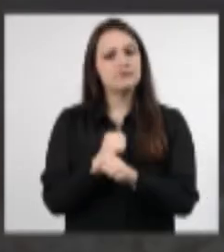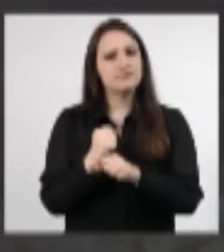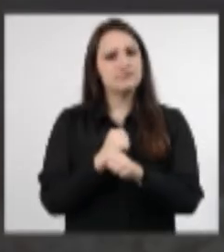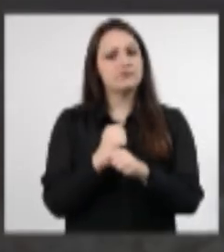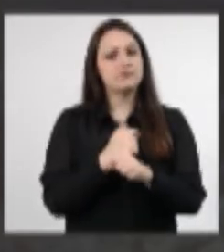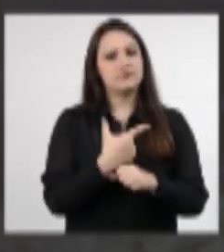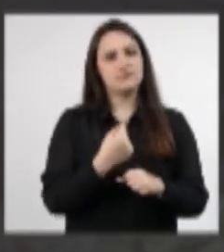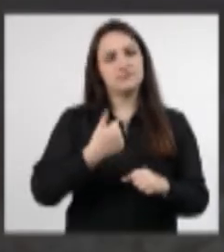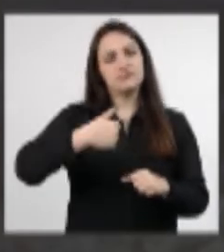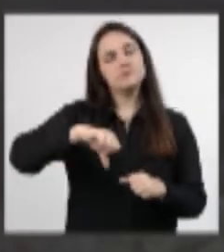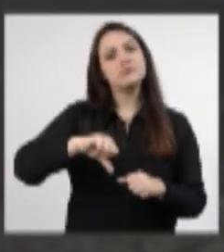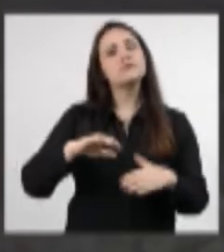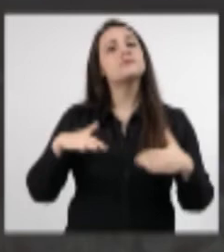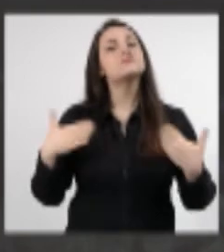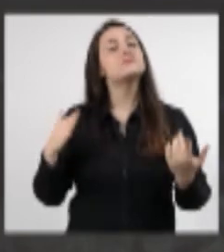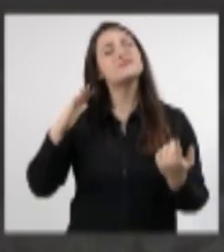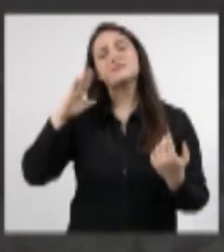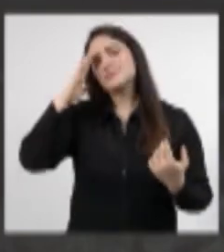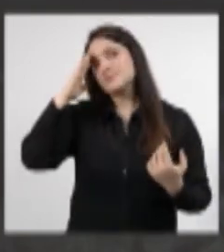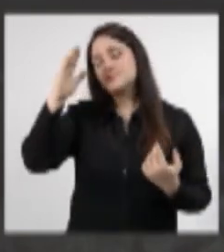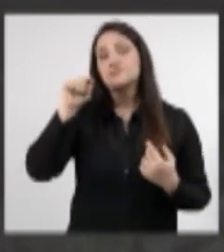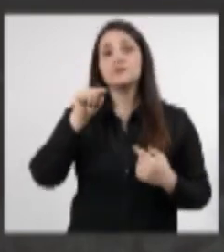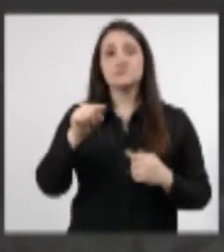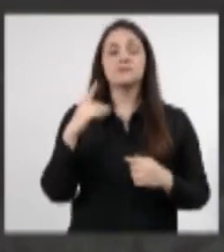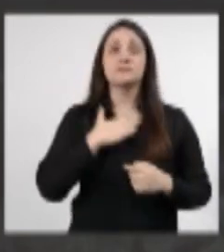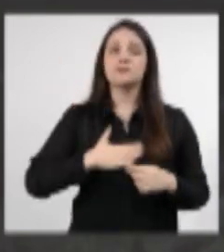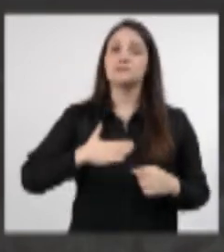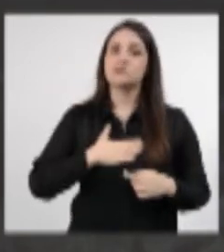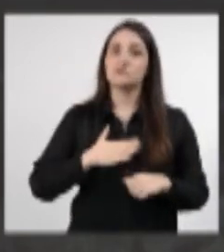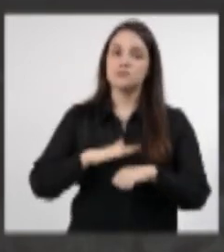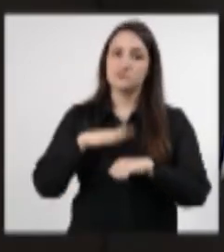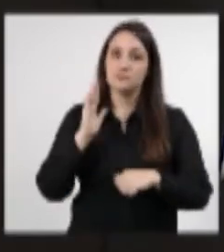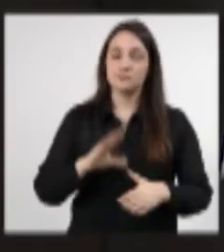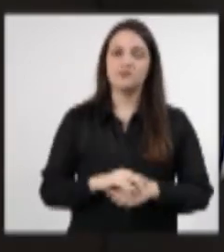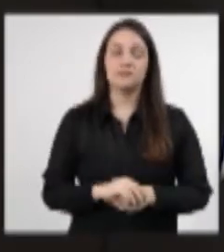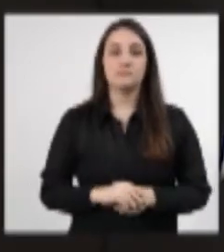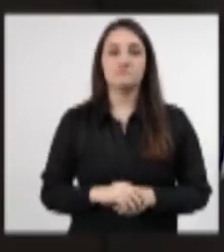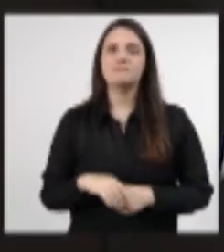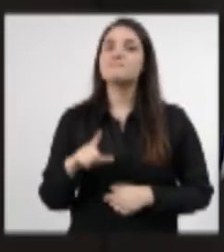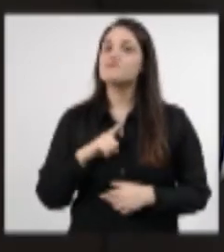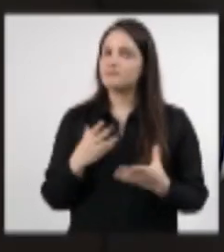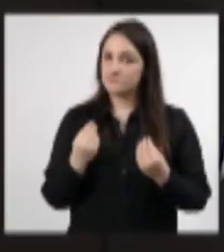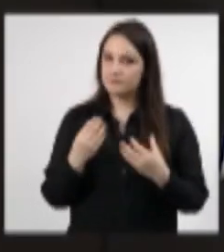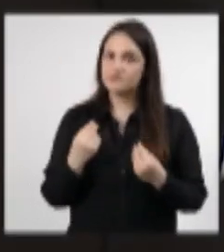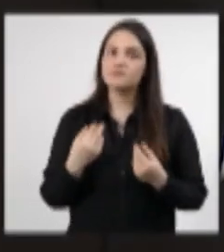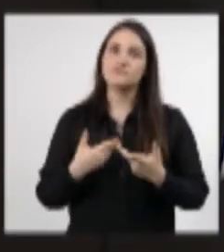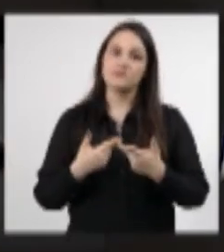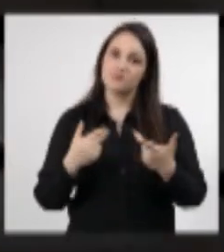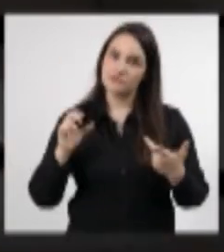em 2019, qual operação em destaque que o senhor pode falar para nós? Lucilene, nós tivemos